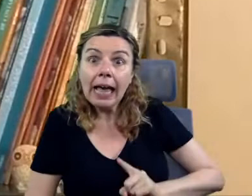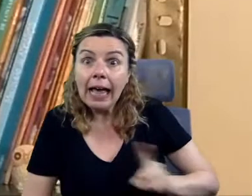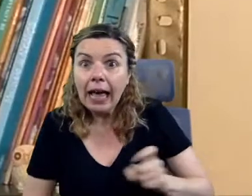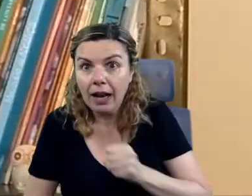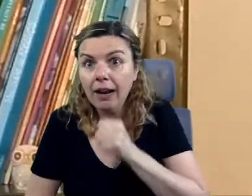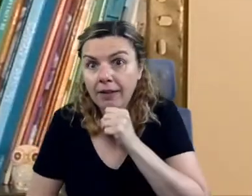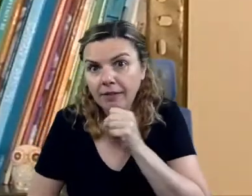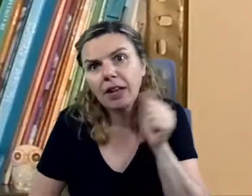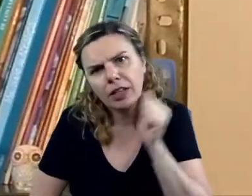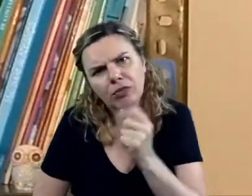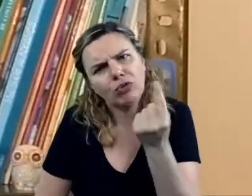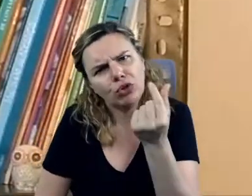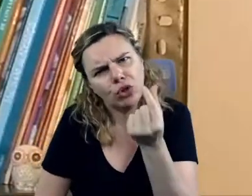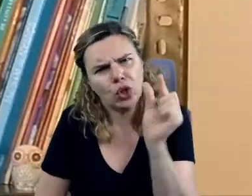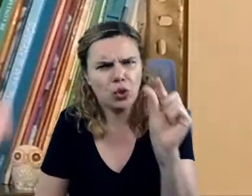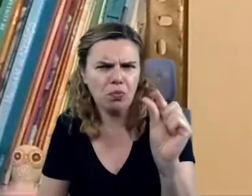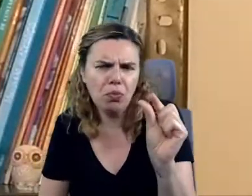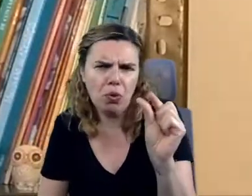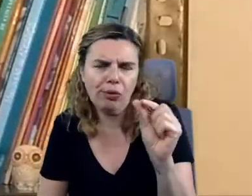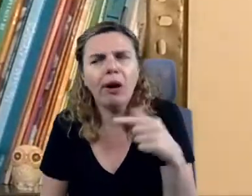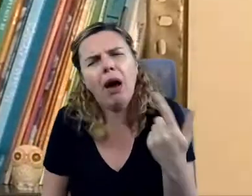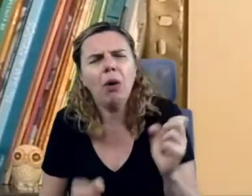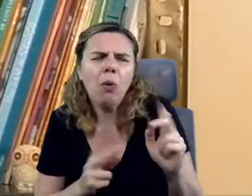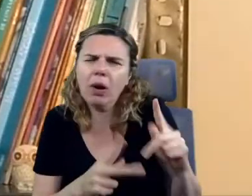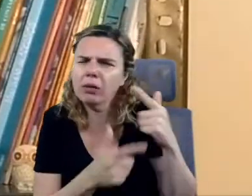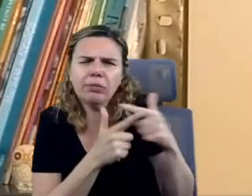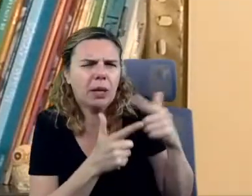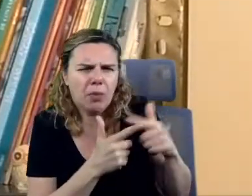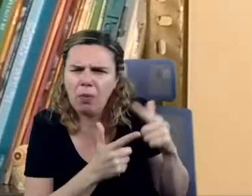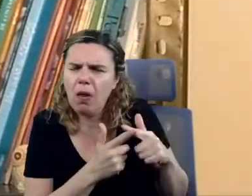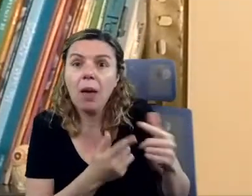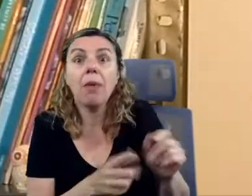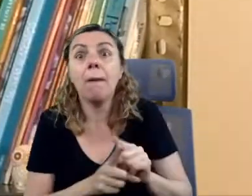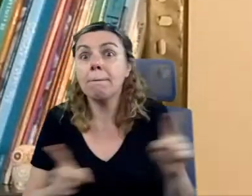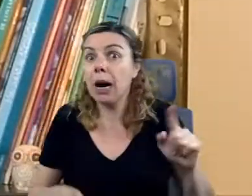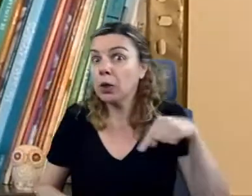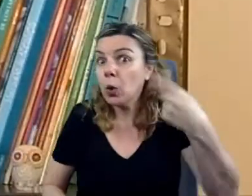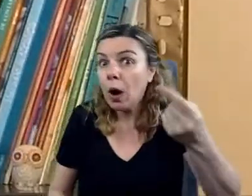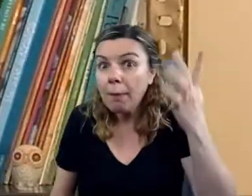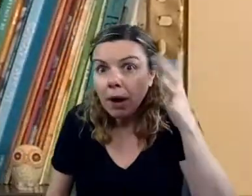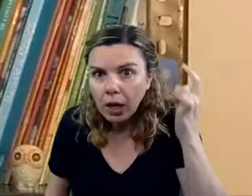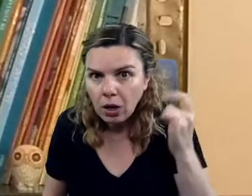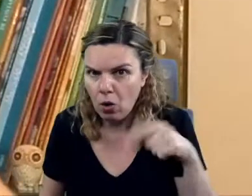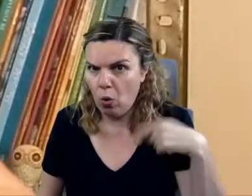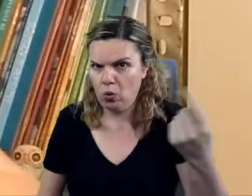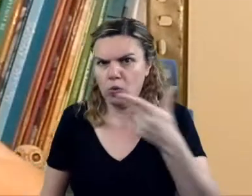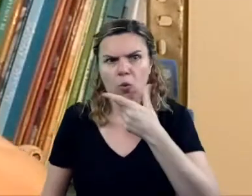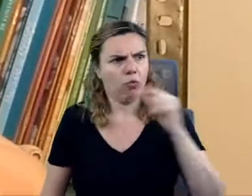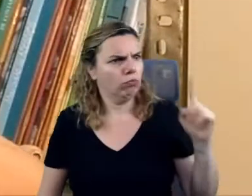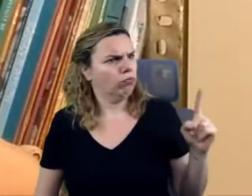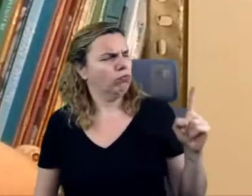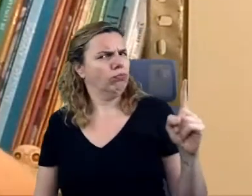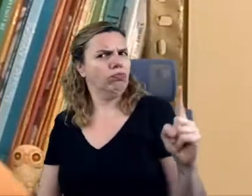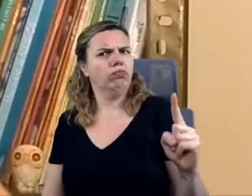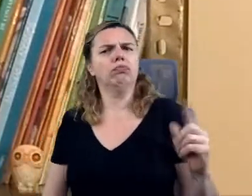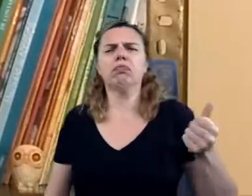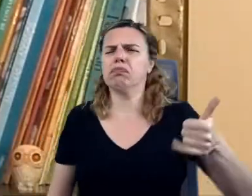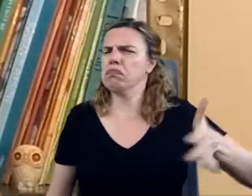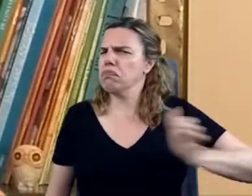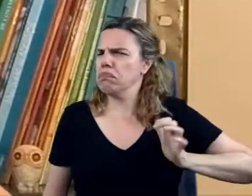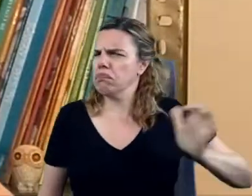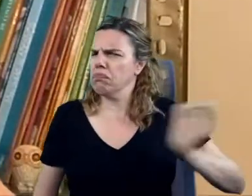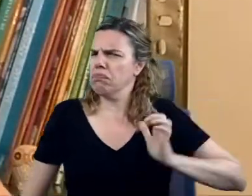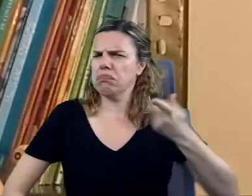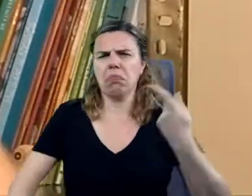A velhinha tinha pouco dinheiro, por isso Gabriel cobrou pouco. Em compensação, no dia seguinte apareceu um grande homem